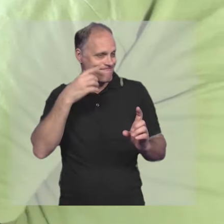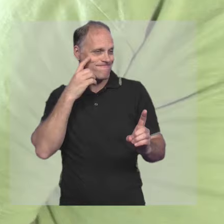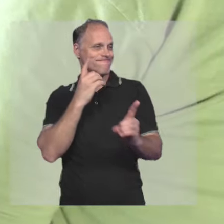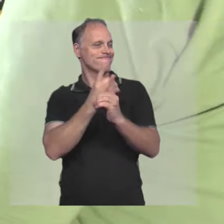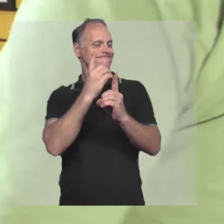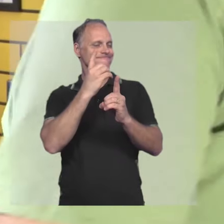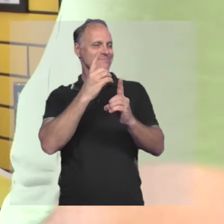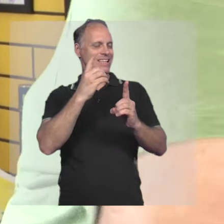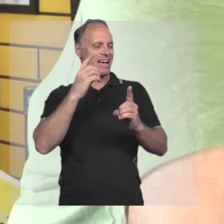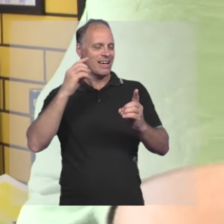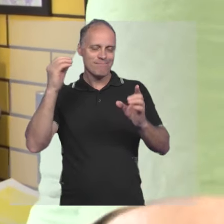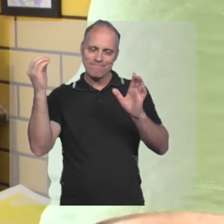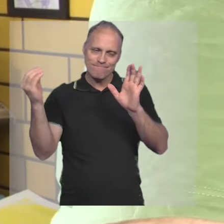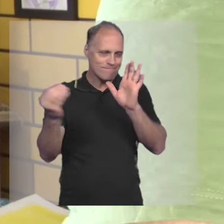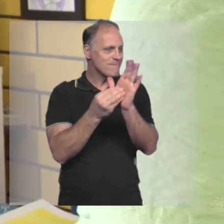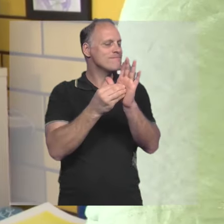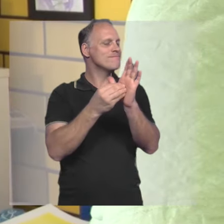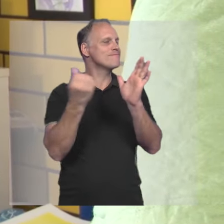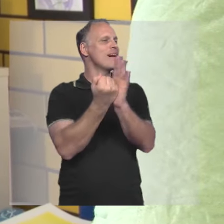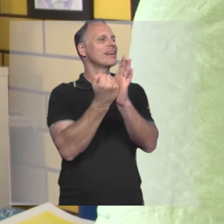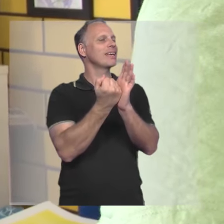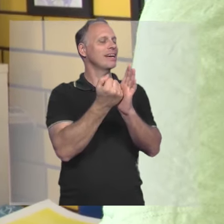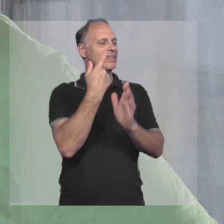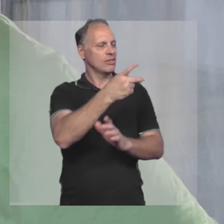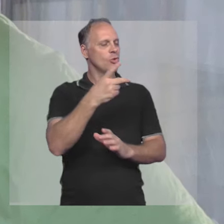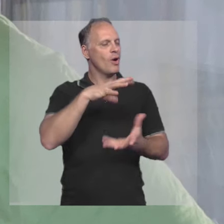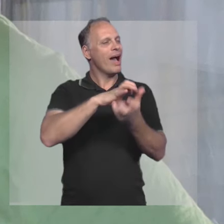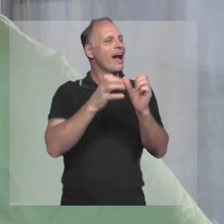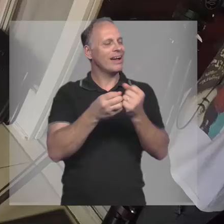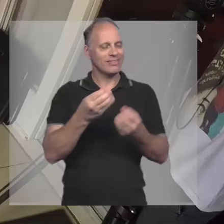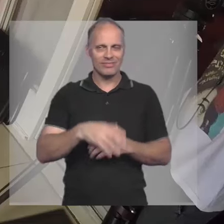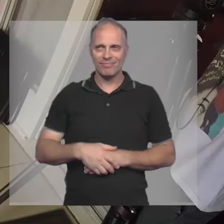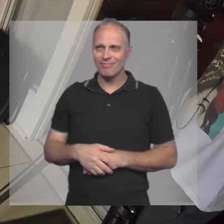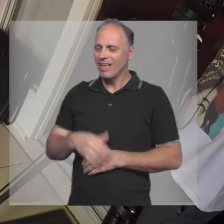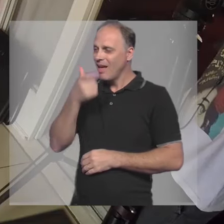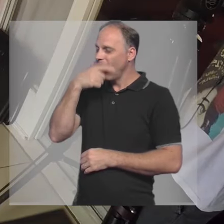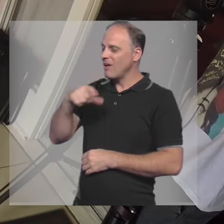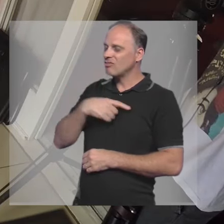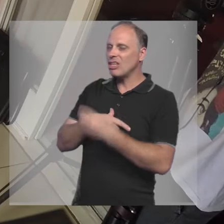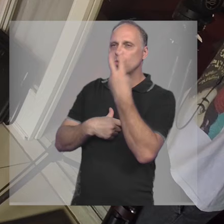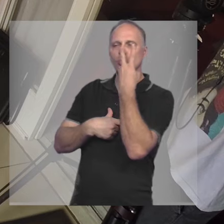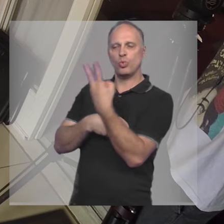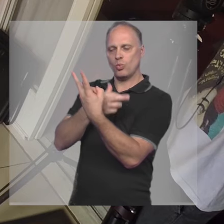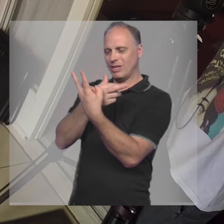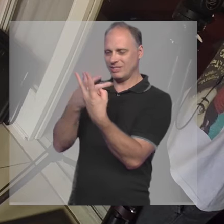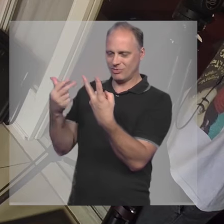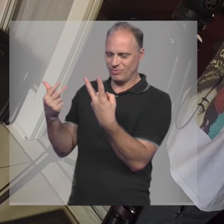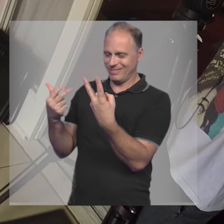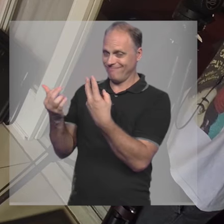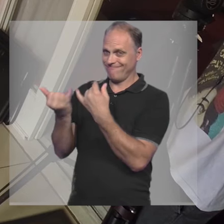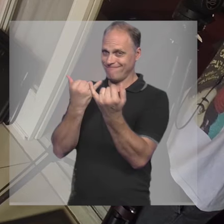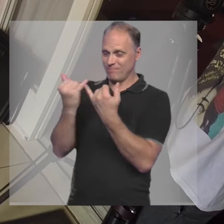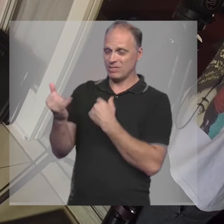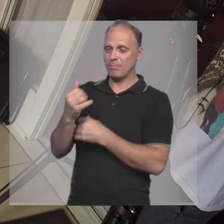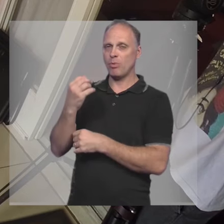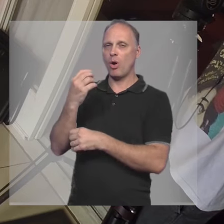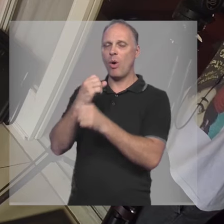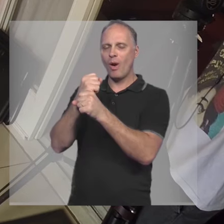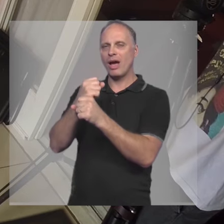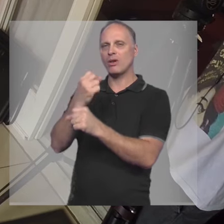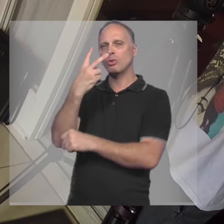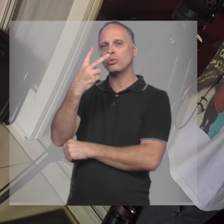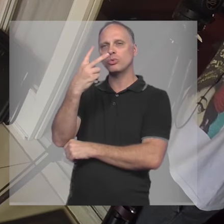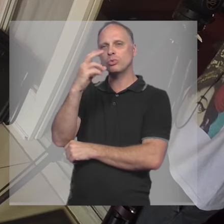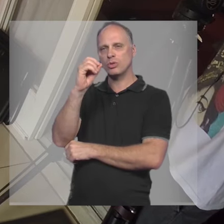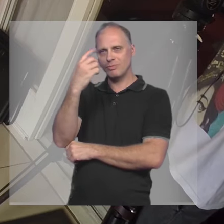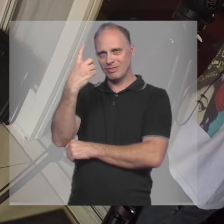que tá impregnado na tua arte? Cara, eu acho que tem duas coisas que, por exemplo, 2017, que está